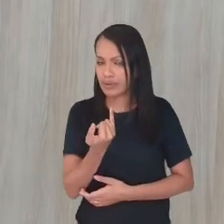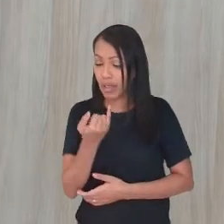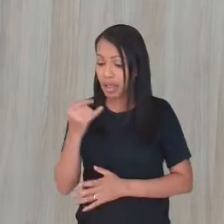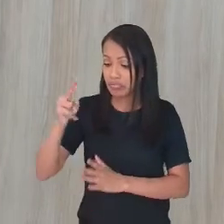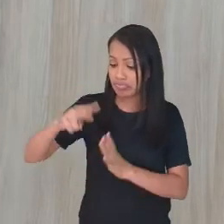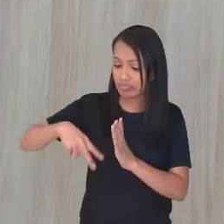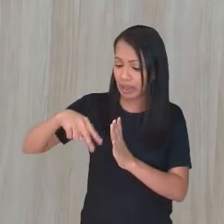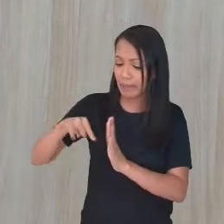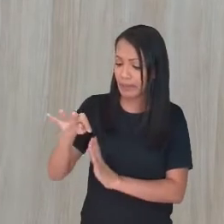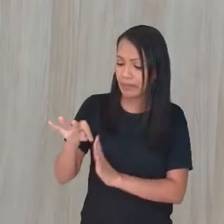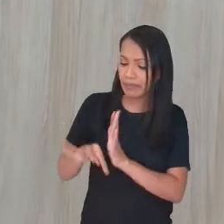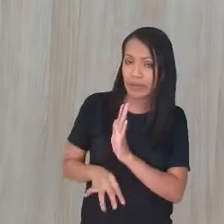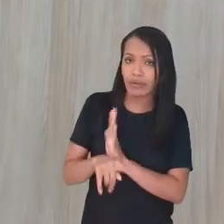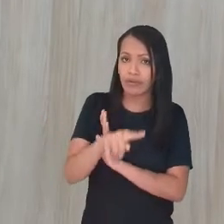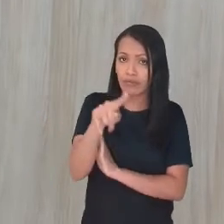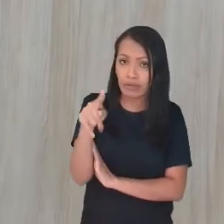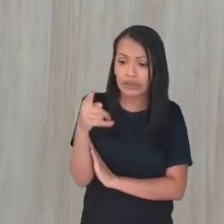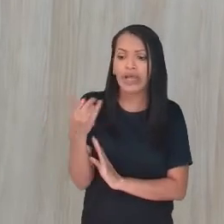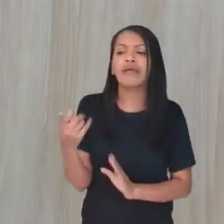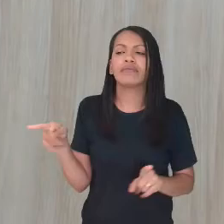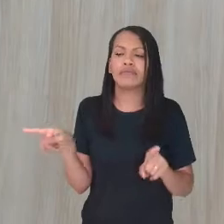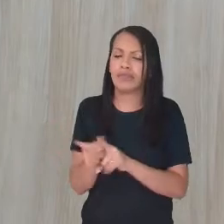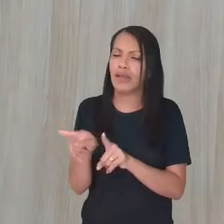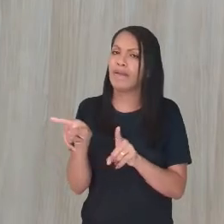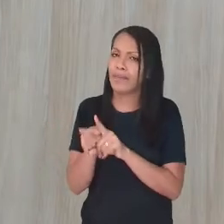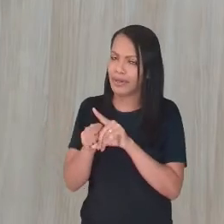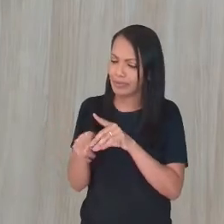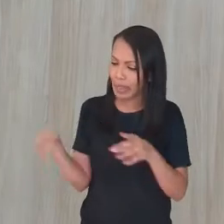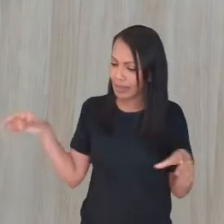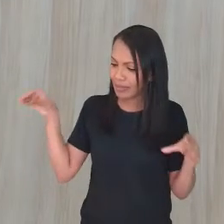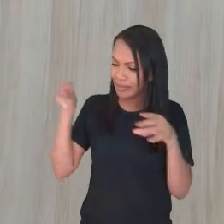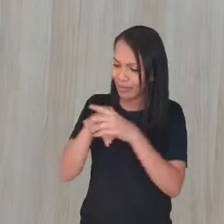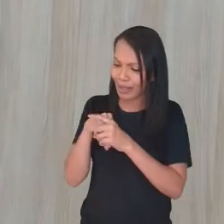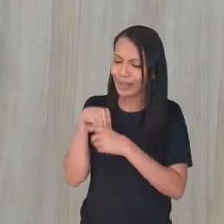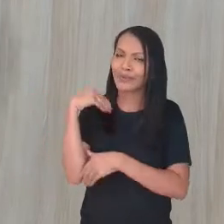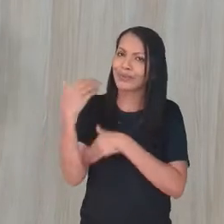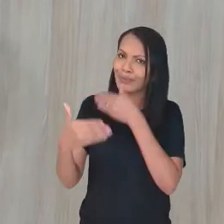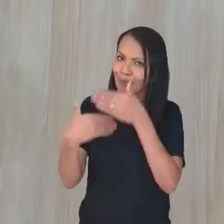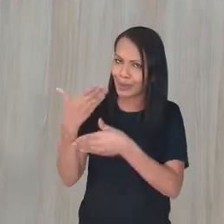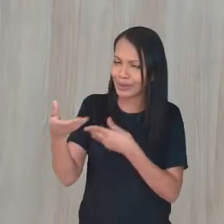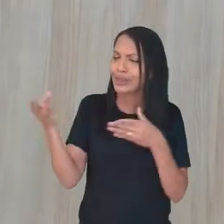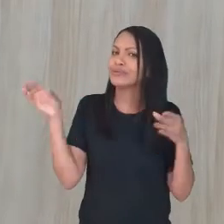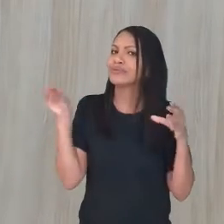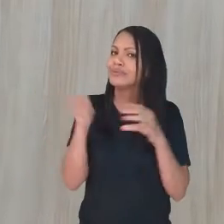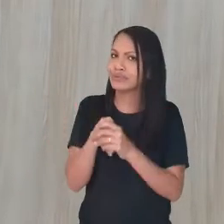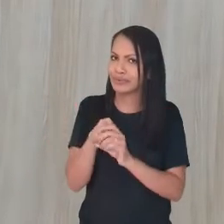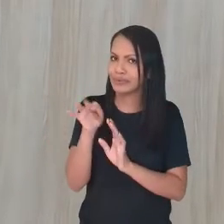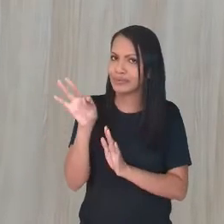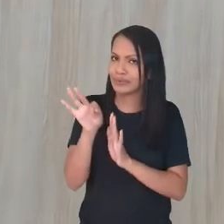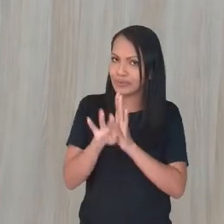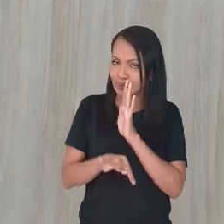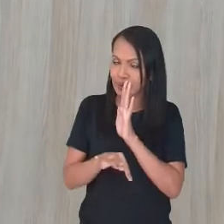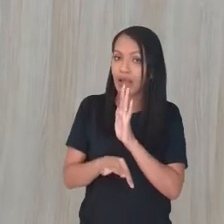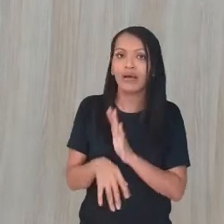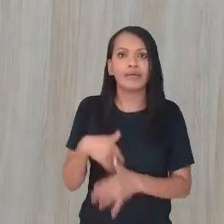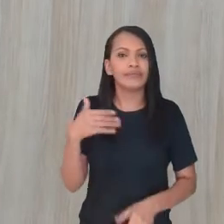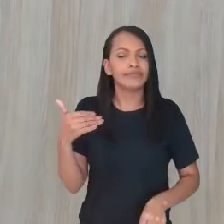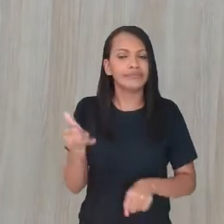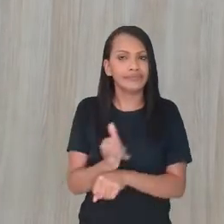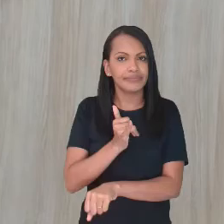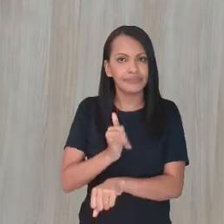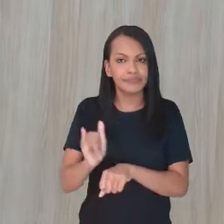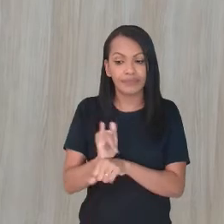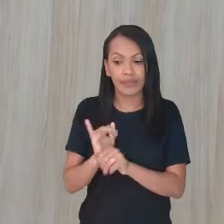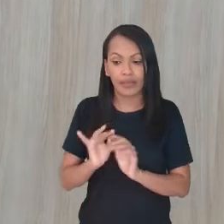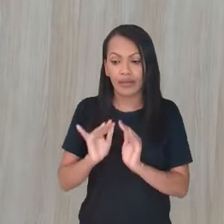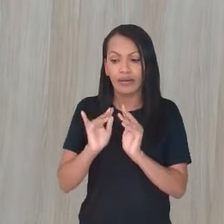texto, certo? Então, você faz parte desse processo, sim. E algumas estratégias. Vamos lá. Tudo na nossa